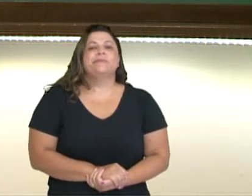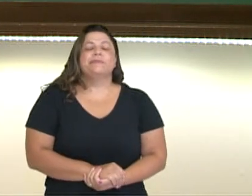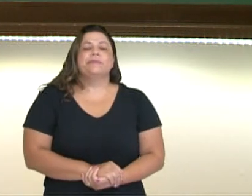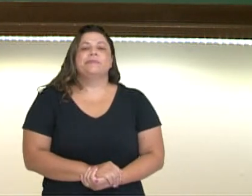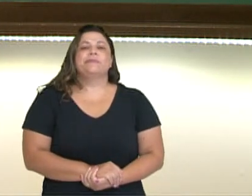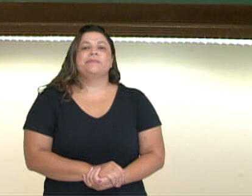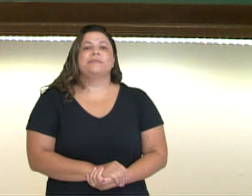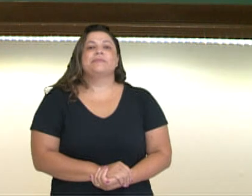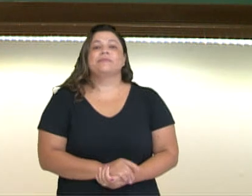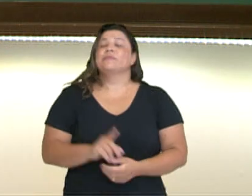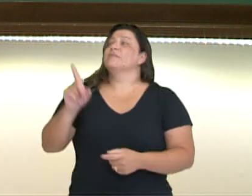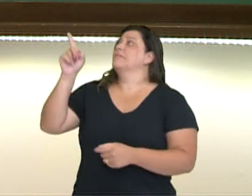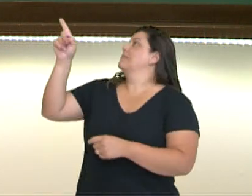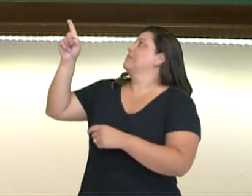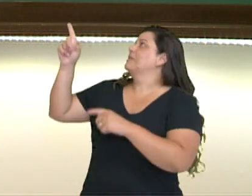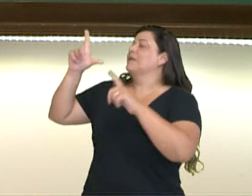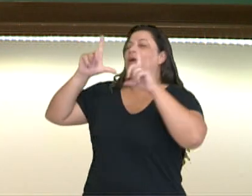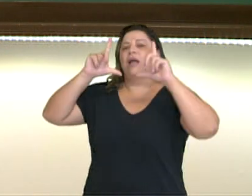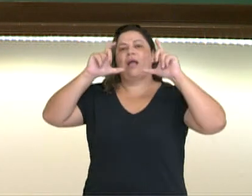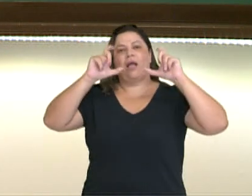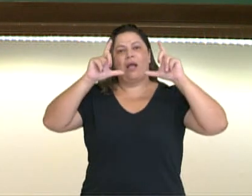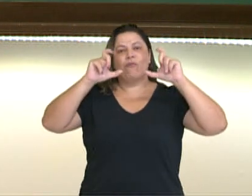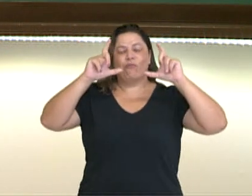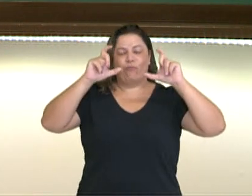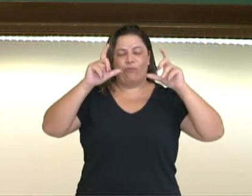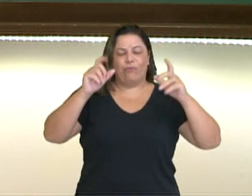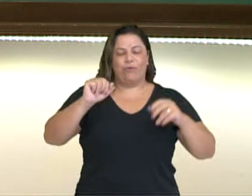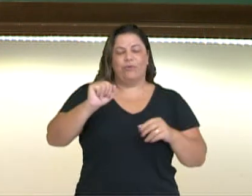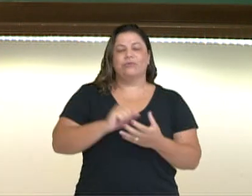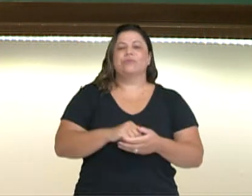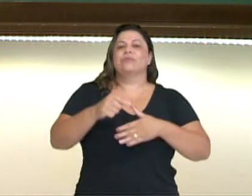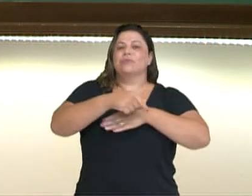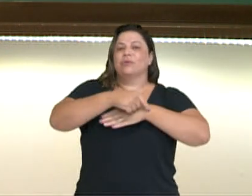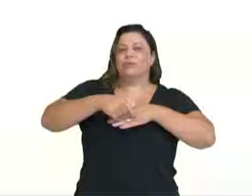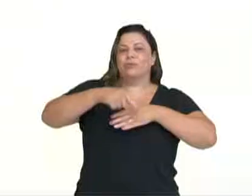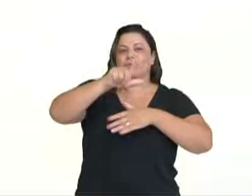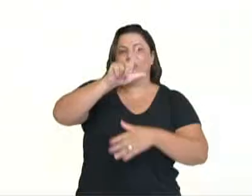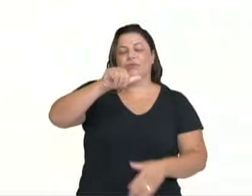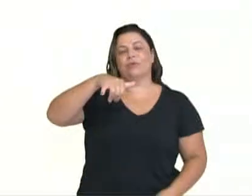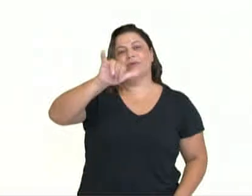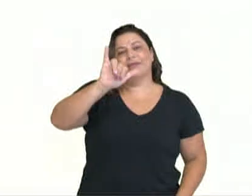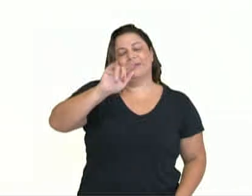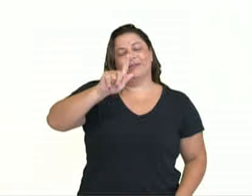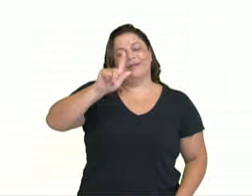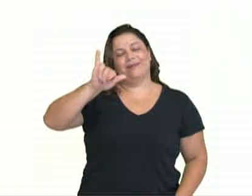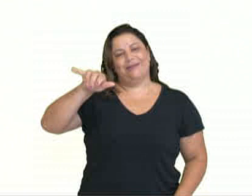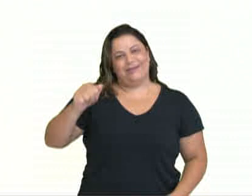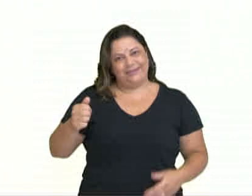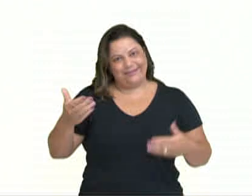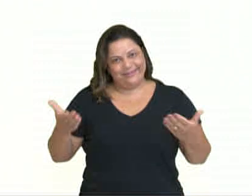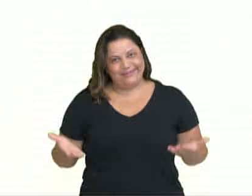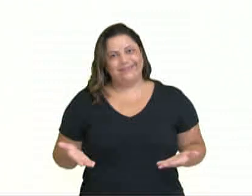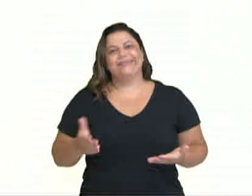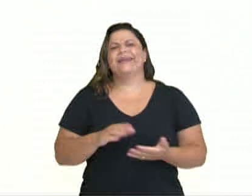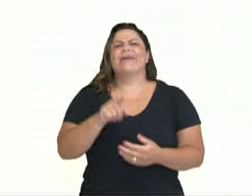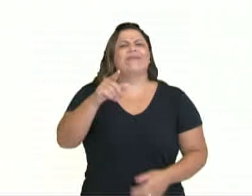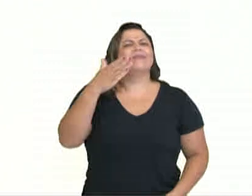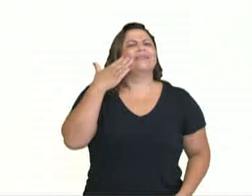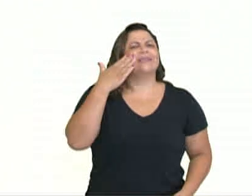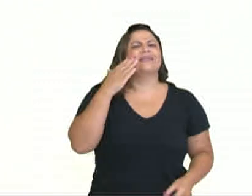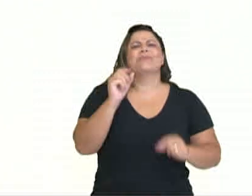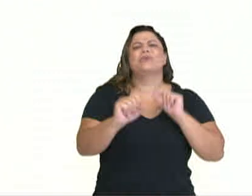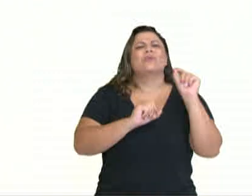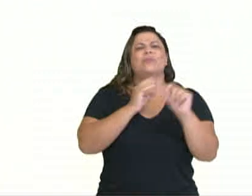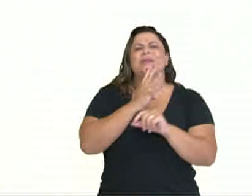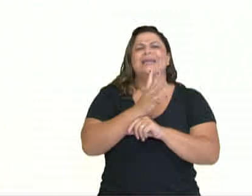Aqui a professora colocou uma foto da Lígia Fagundes Telles. Então, olha, essa é a Lígia. Você sabe como que ela é